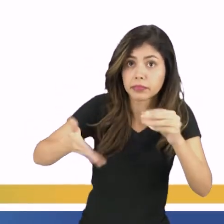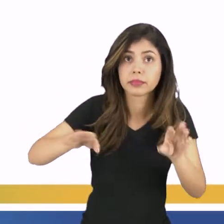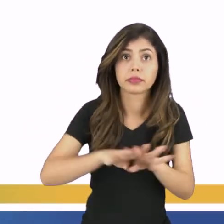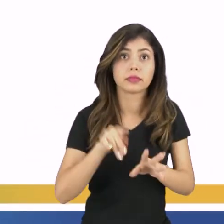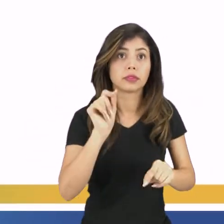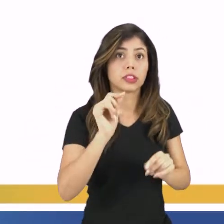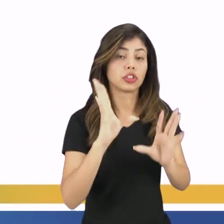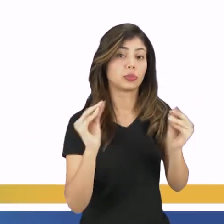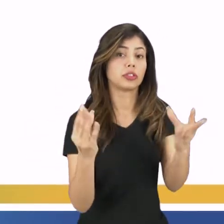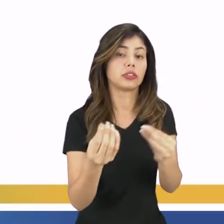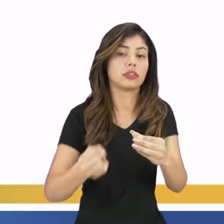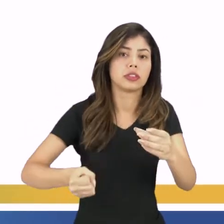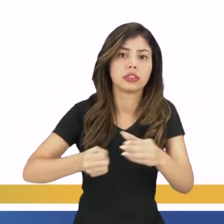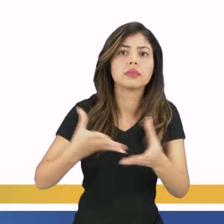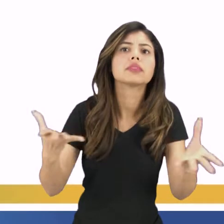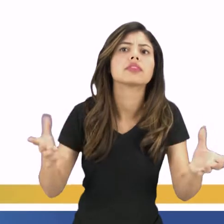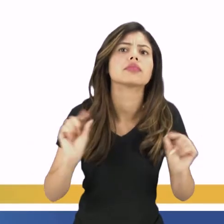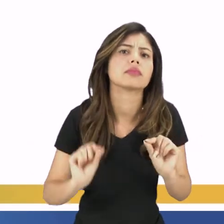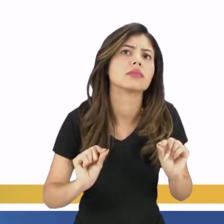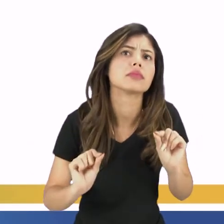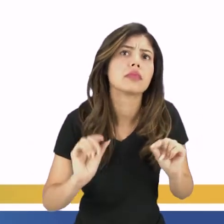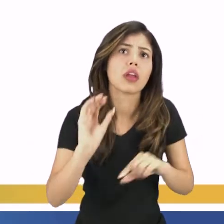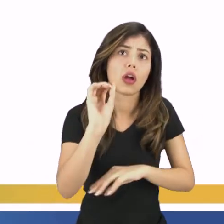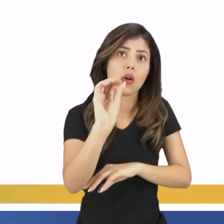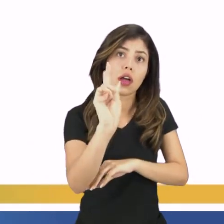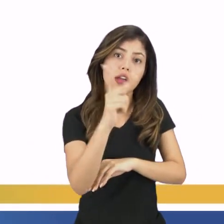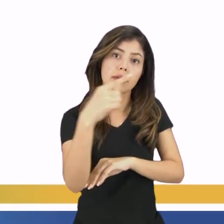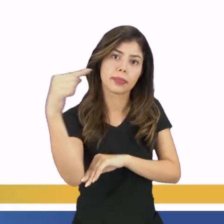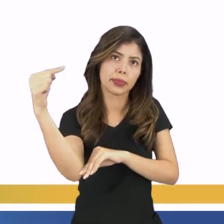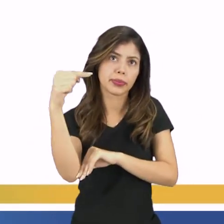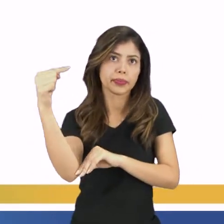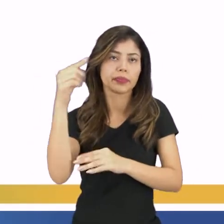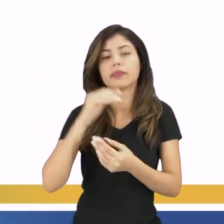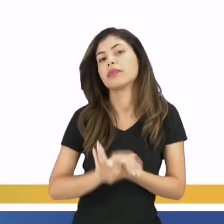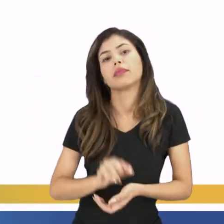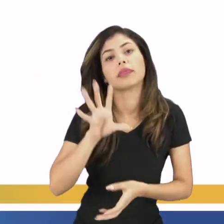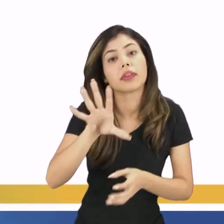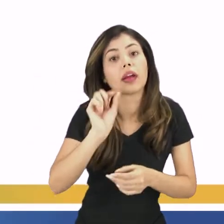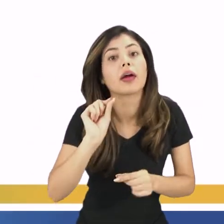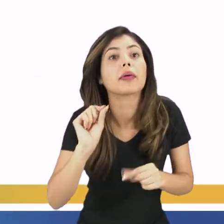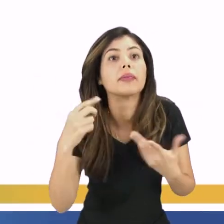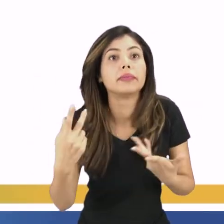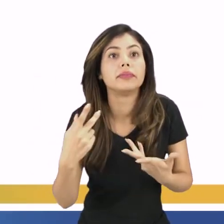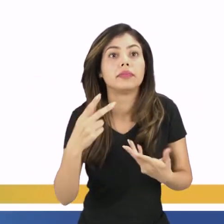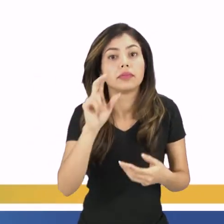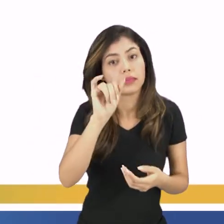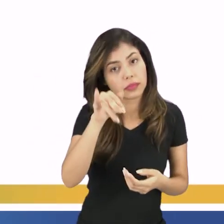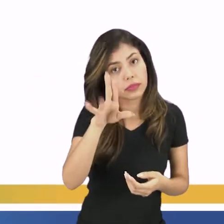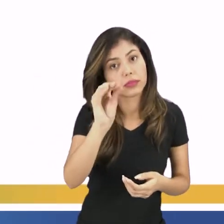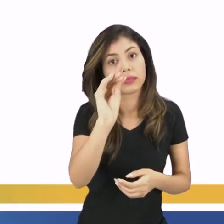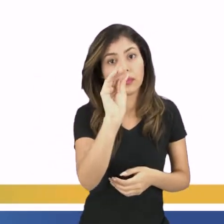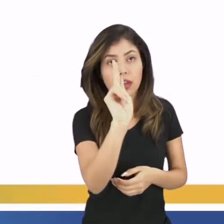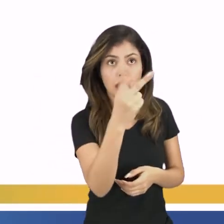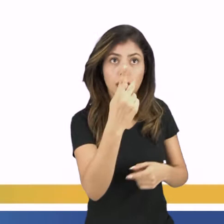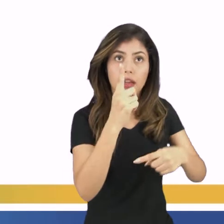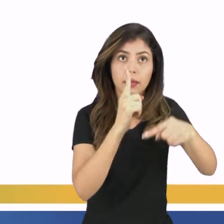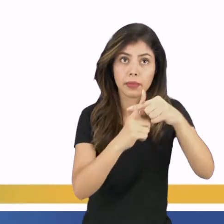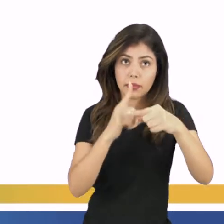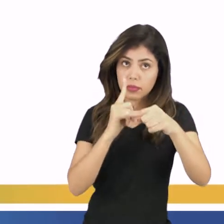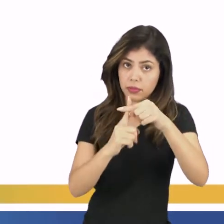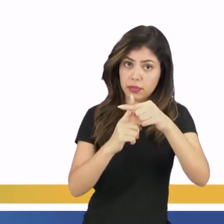essa substância vai liberar? OH-. Então, nós vamos pegar o íon H+